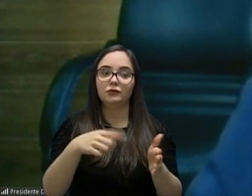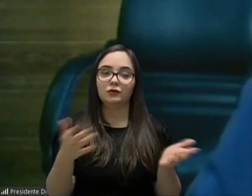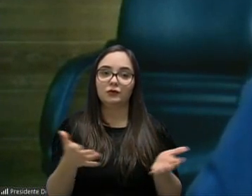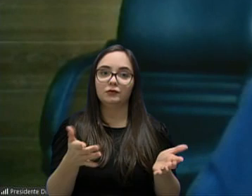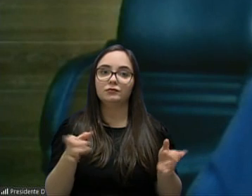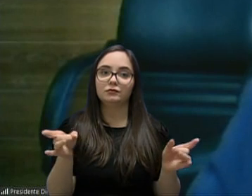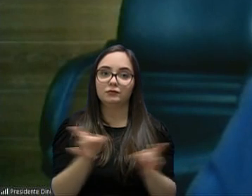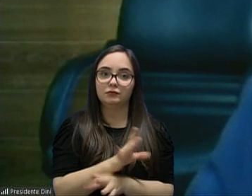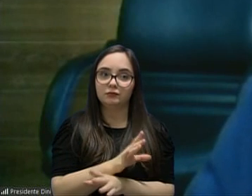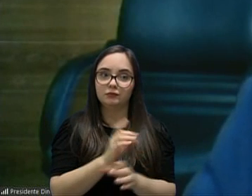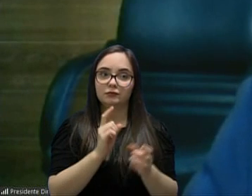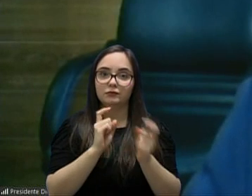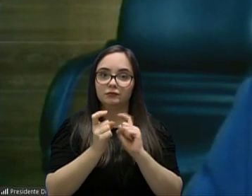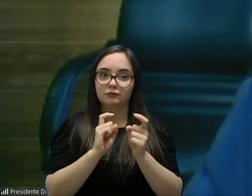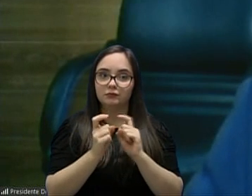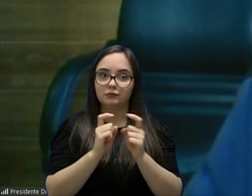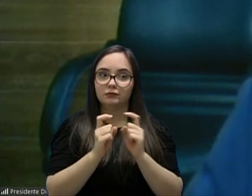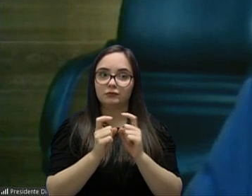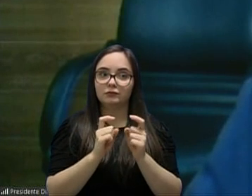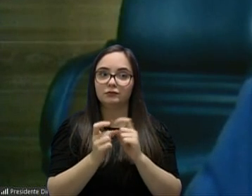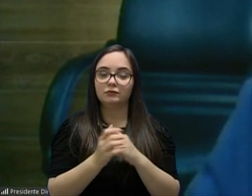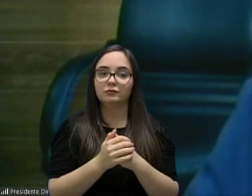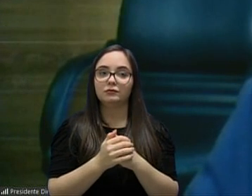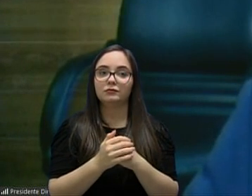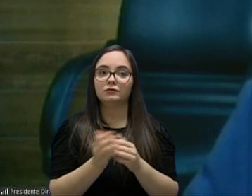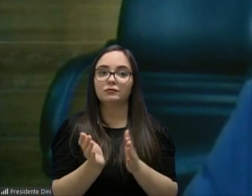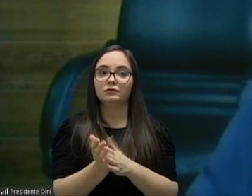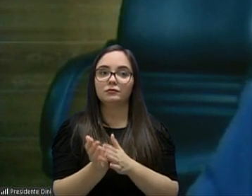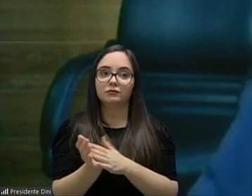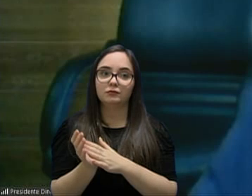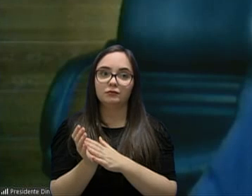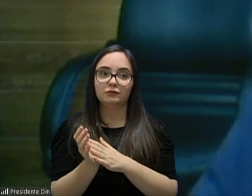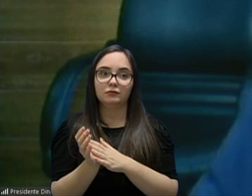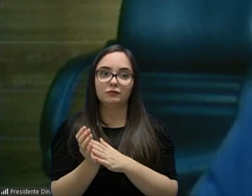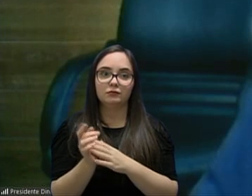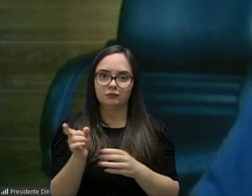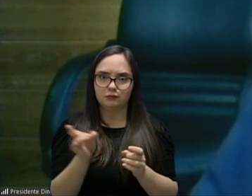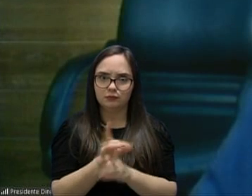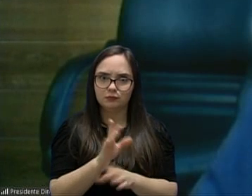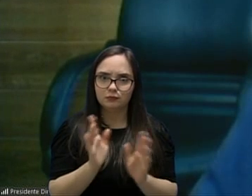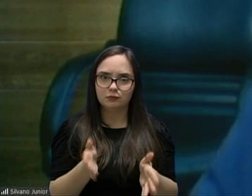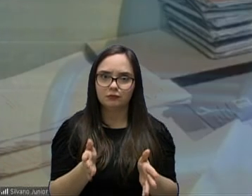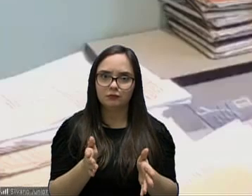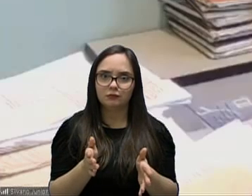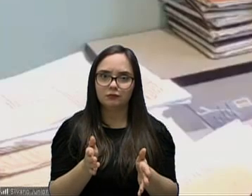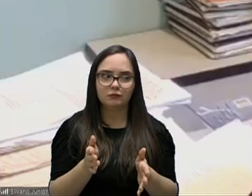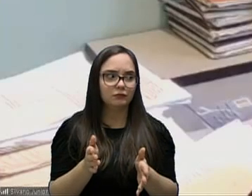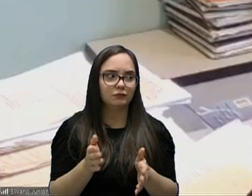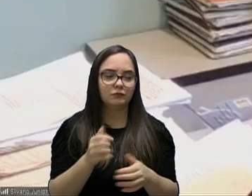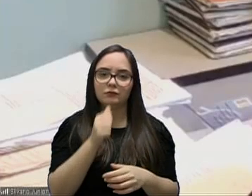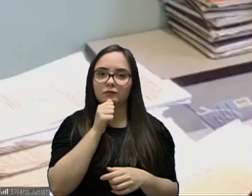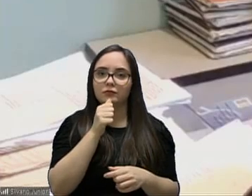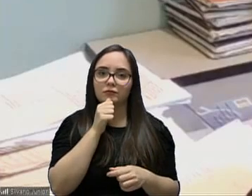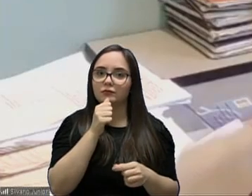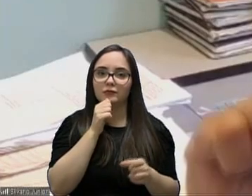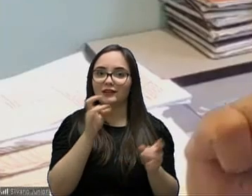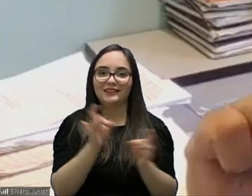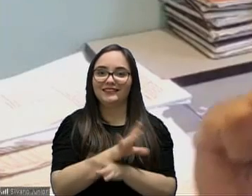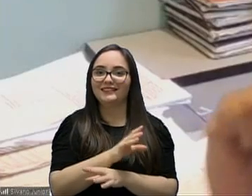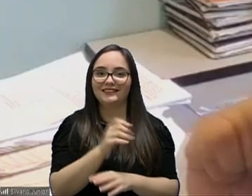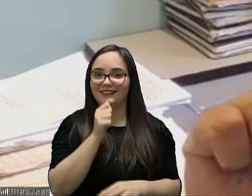nossa sessão. Quero mais uma vez parabenizar a todos. Nenê, você encerrou? Não encerrei. Eu só